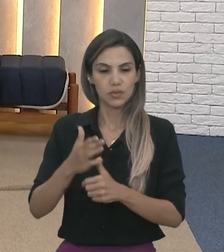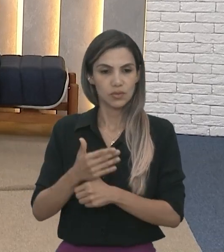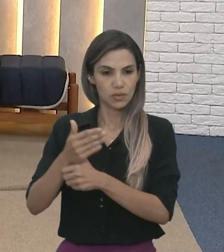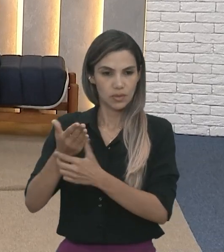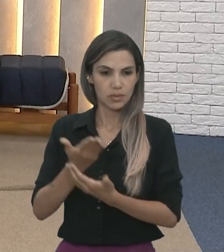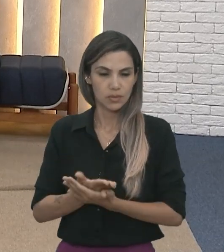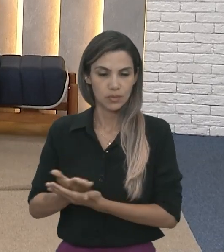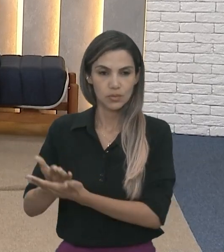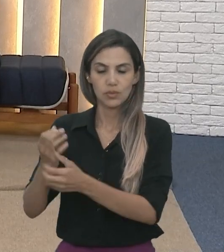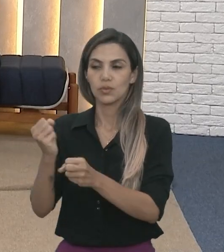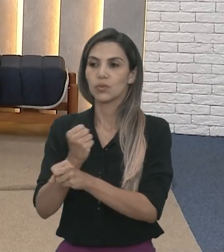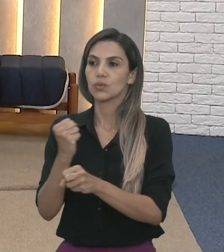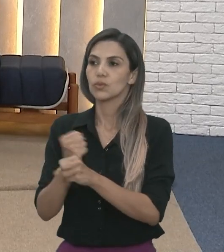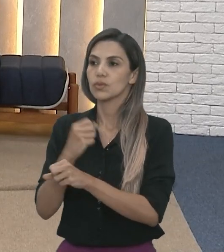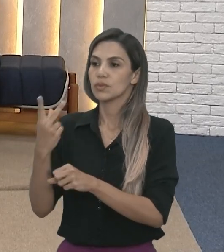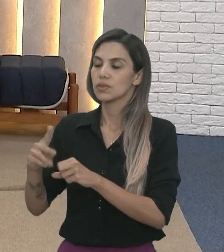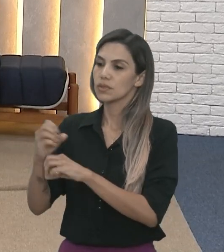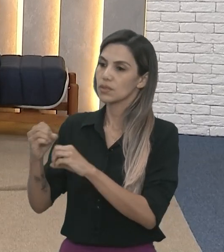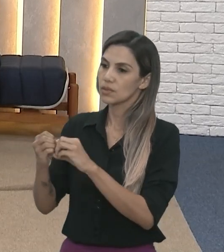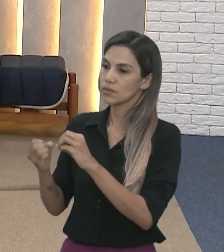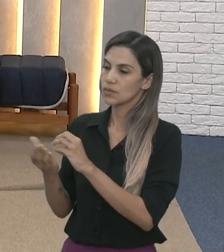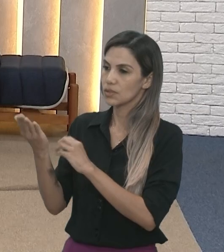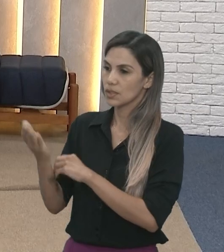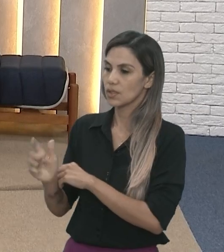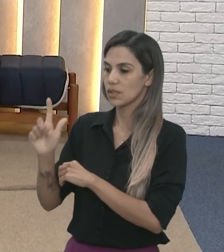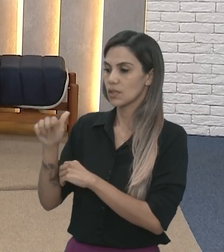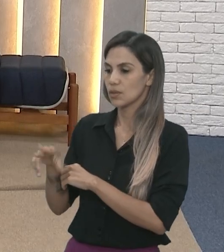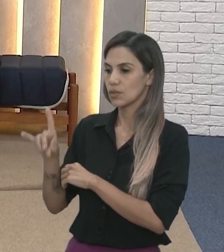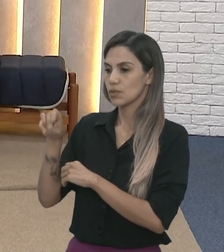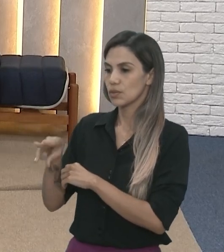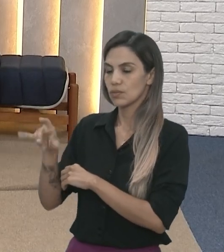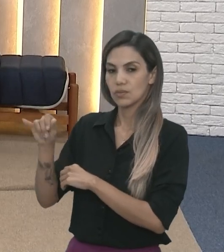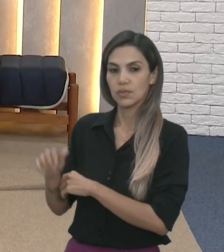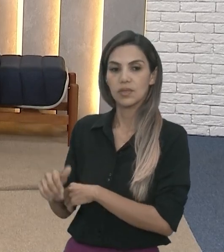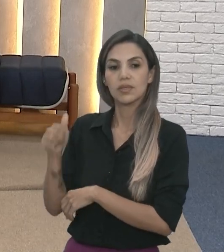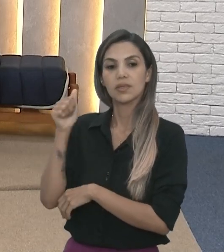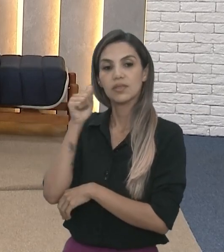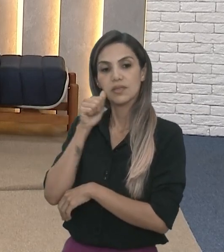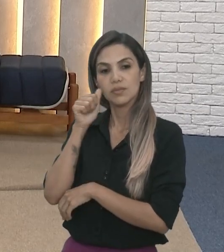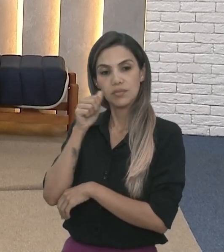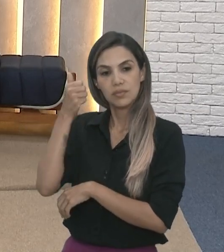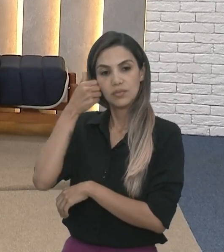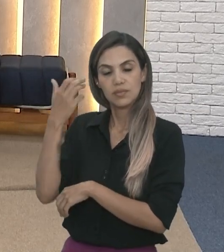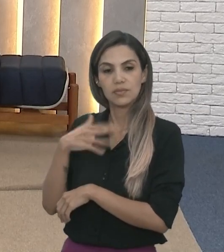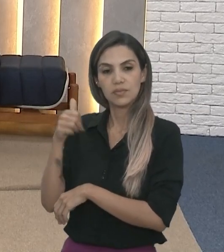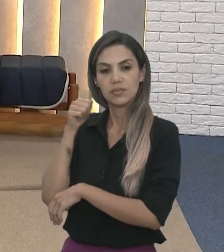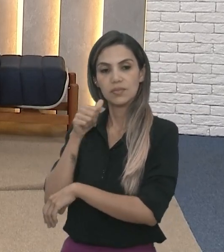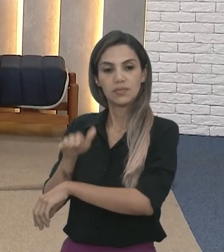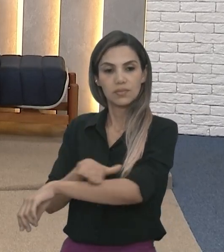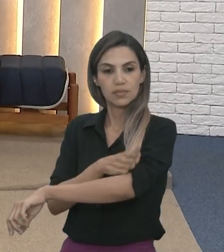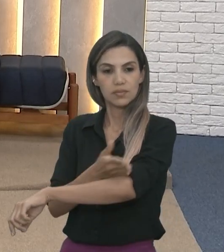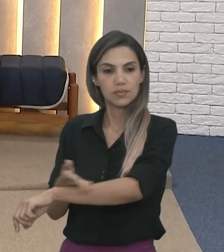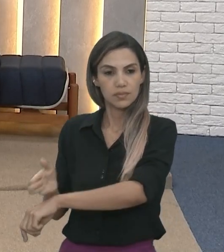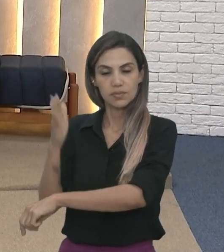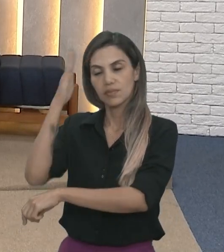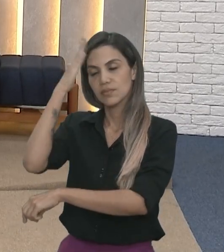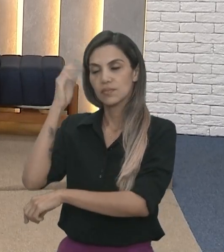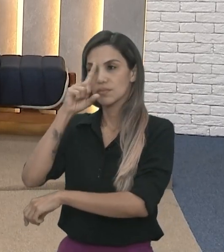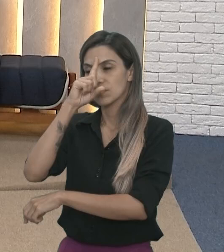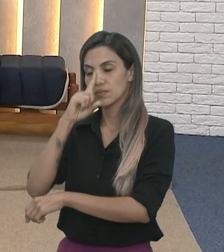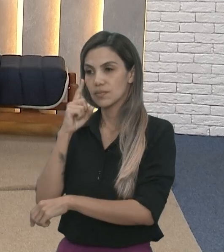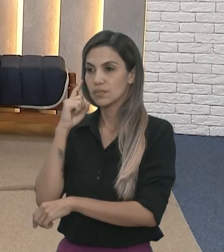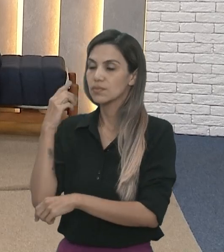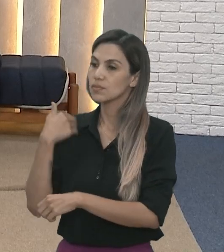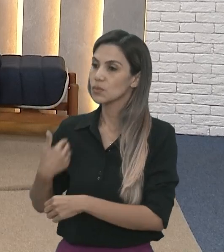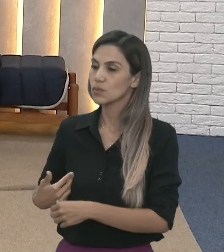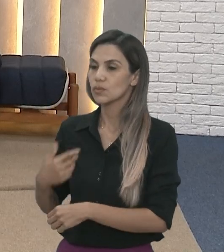da UFG. Uma delas é a Ludmila Couto, que se descreve como uma mulher de pele branca, com cabelos loiros, compridos e olhos castanhos claros.